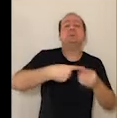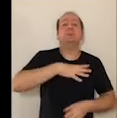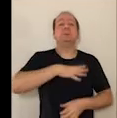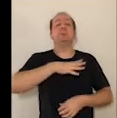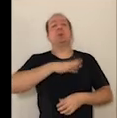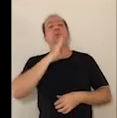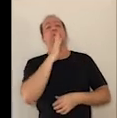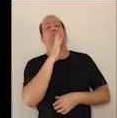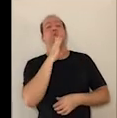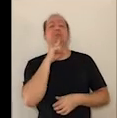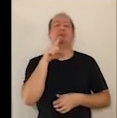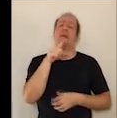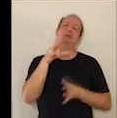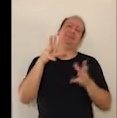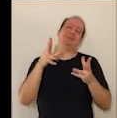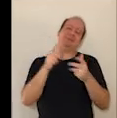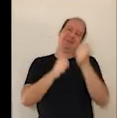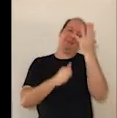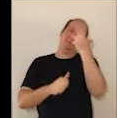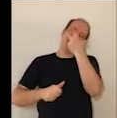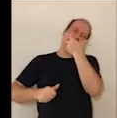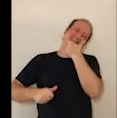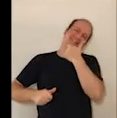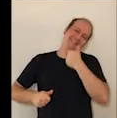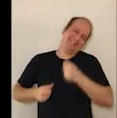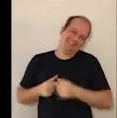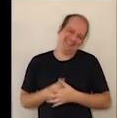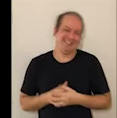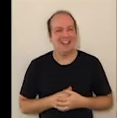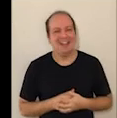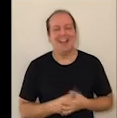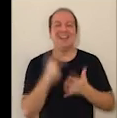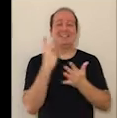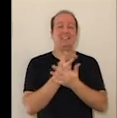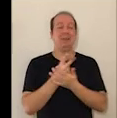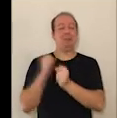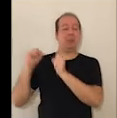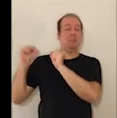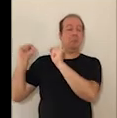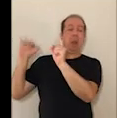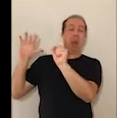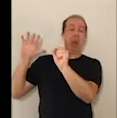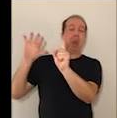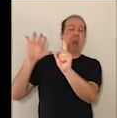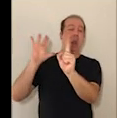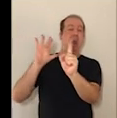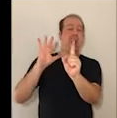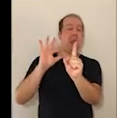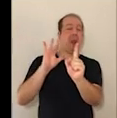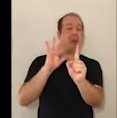inteira conhece a bela Colomba. Nunca a igreja de São Marcos fica tão cheia de cavaleiros devotos como